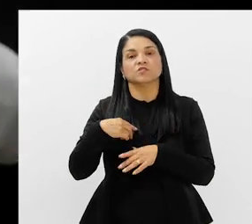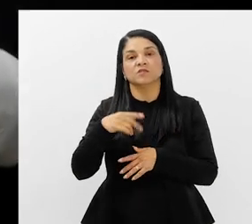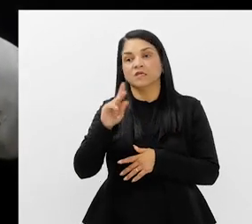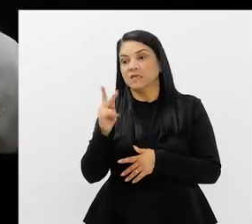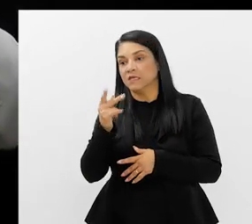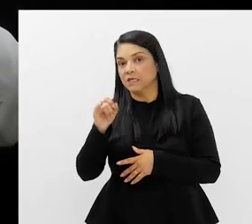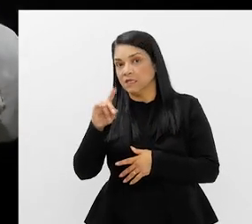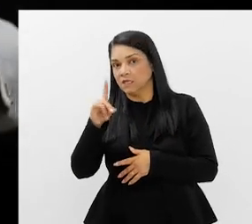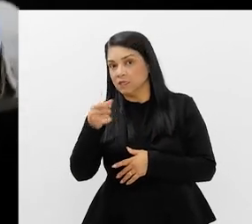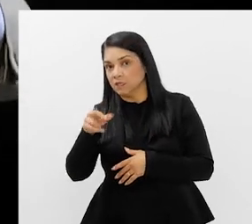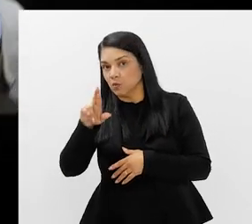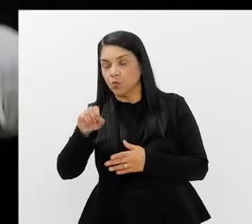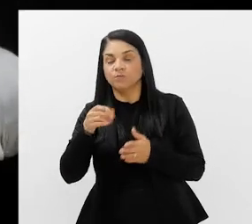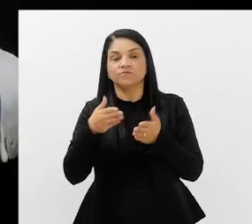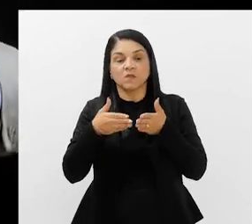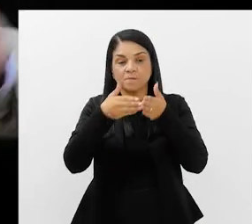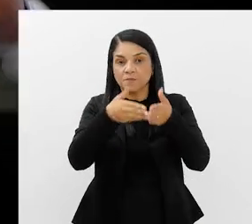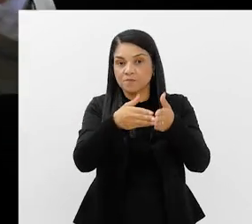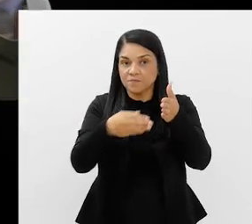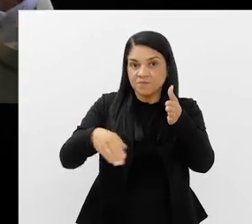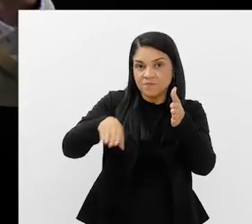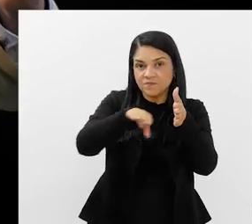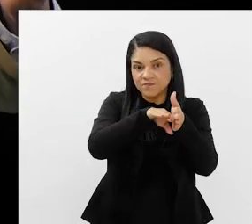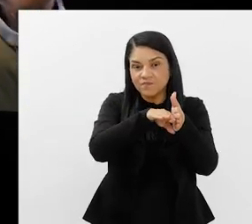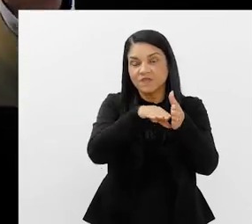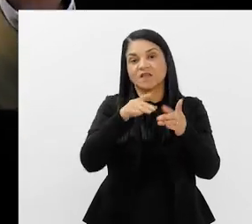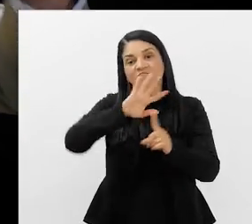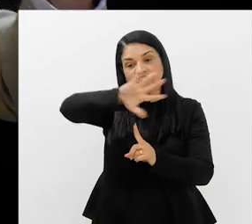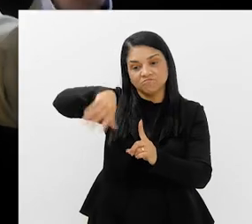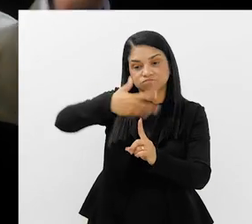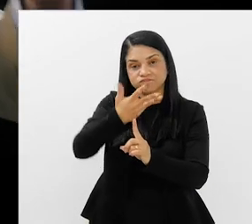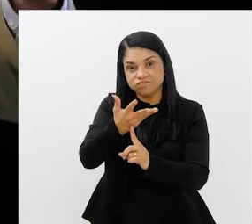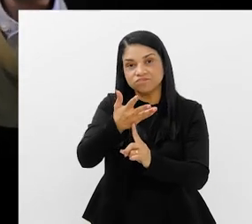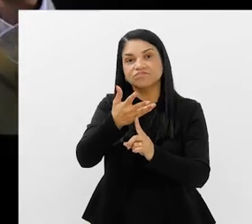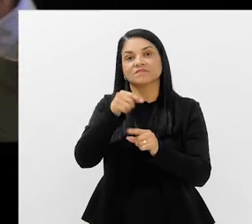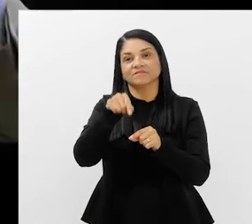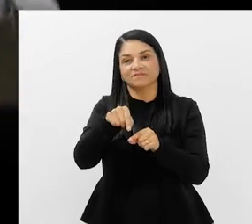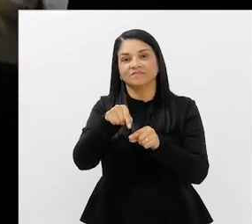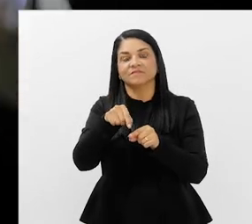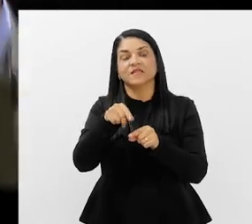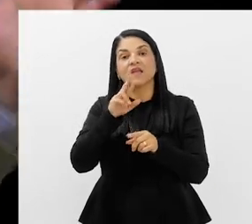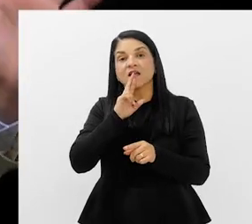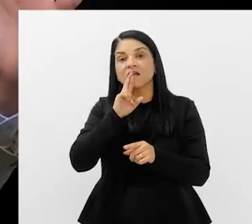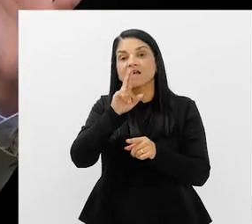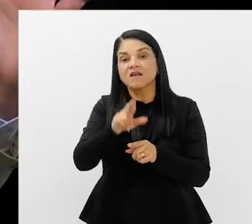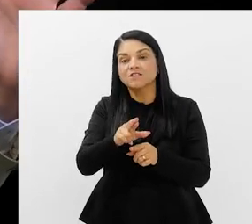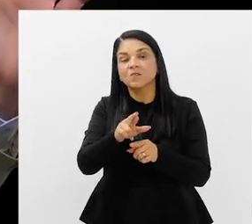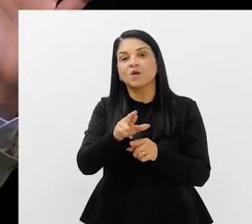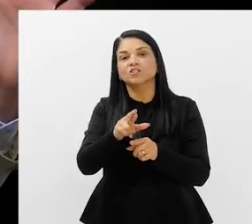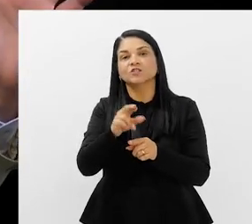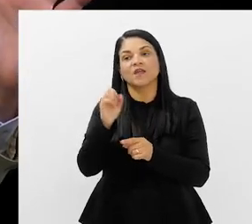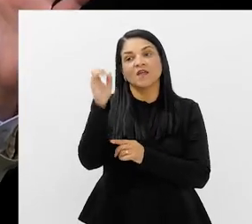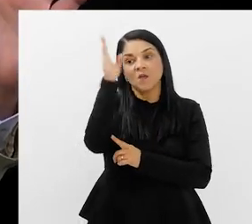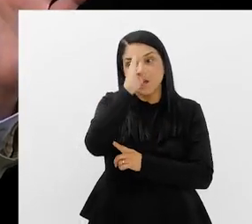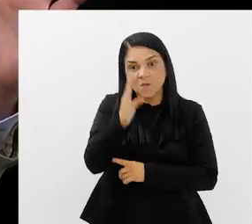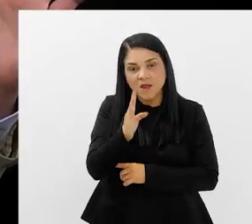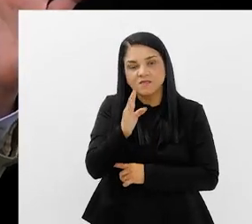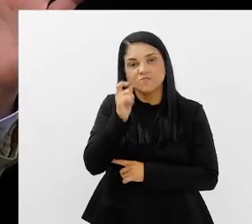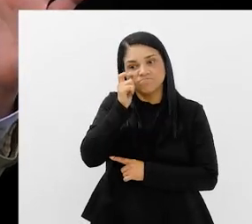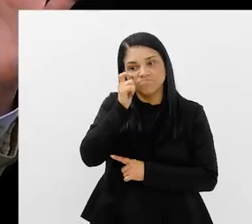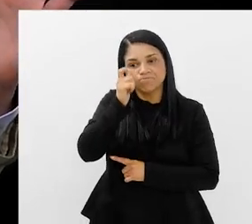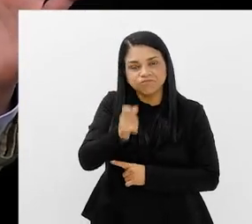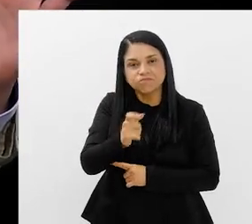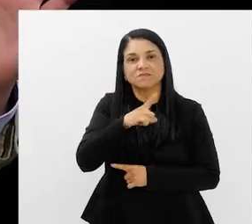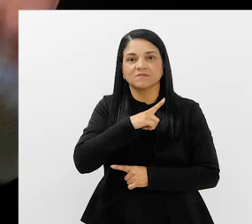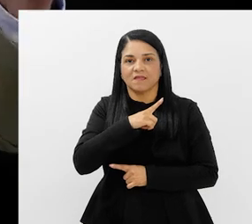de recursos hídricos, gestão da zona costeira, políticas setoriais que integram o meio ambiente, e aí fornece um pouco da resposta do que o